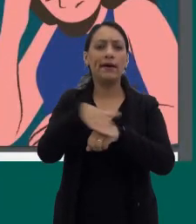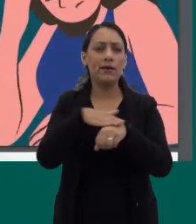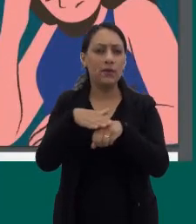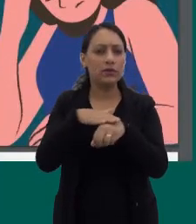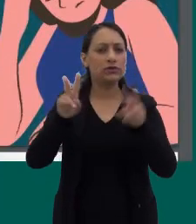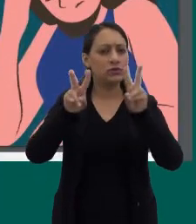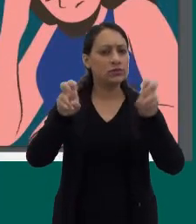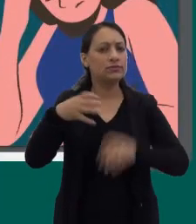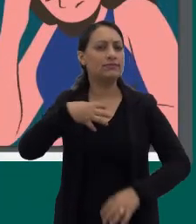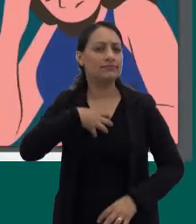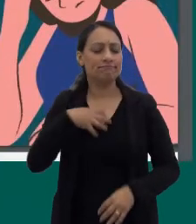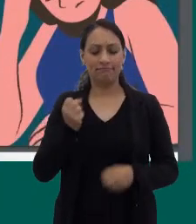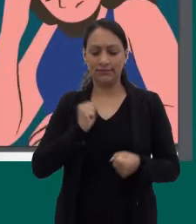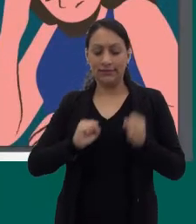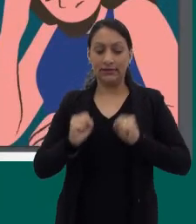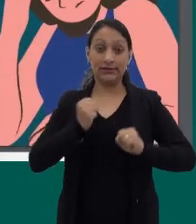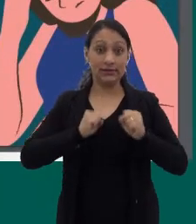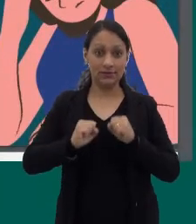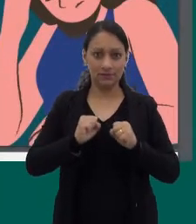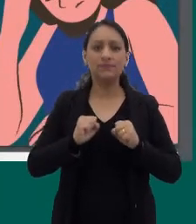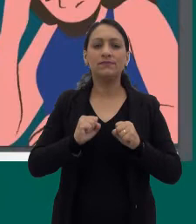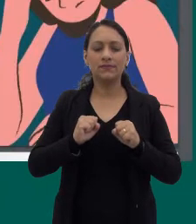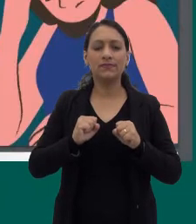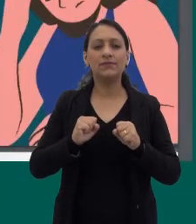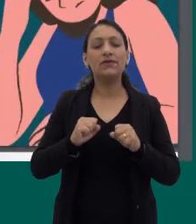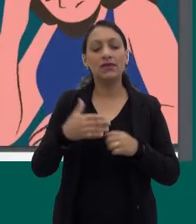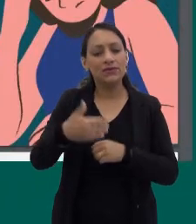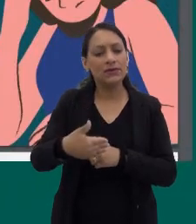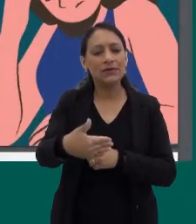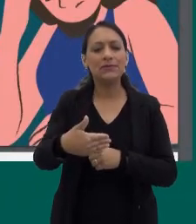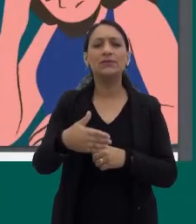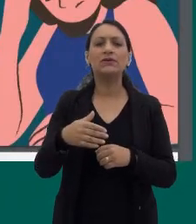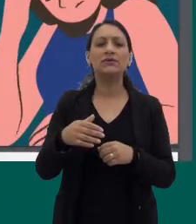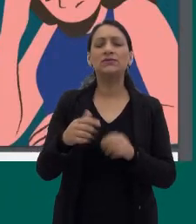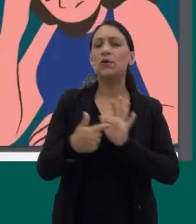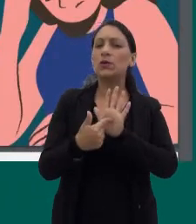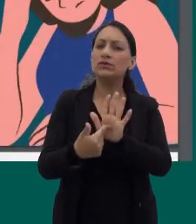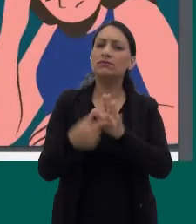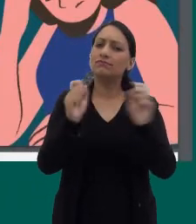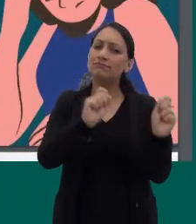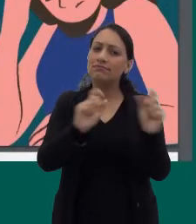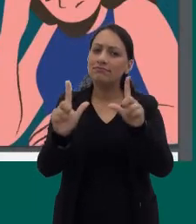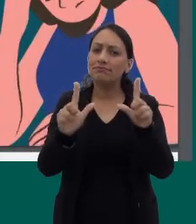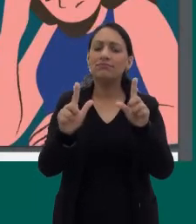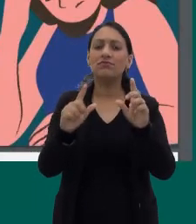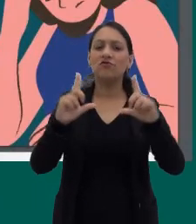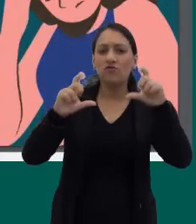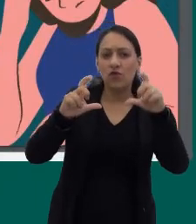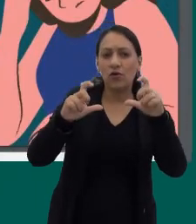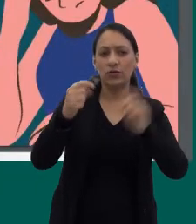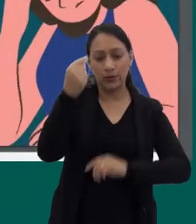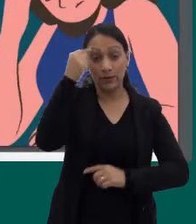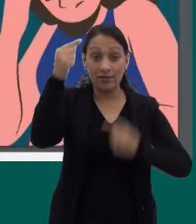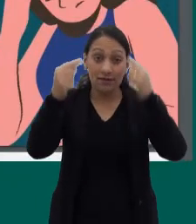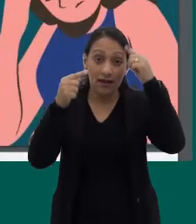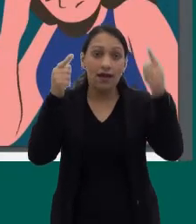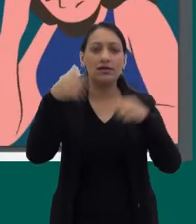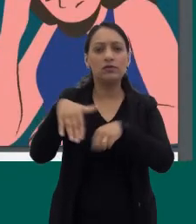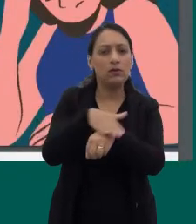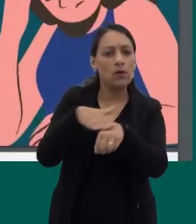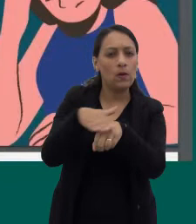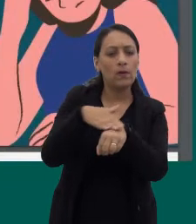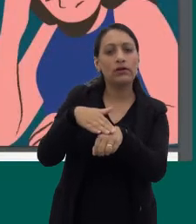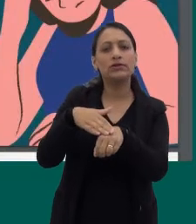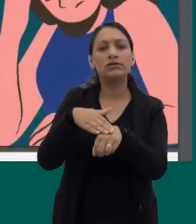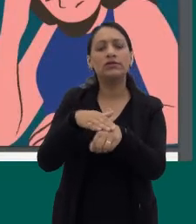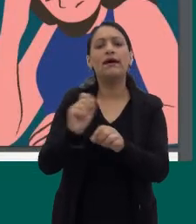esse sentimento de ansiedade, né, nós vamos ir trabalhando com algumas imagens, com algumas ideias e conversando a partir delas. E quem